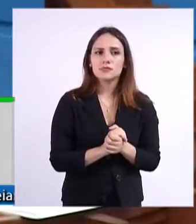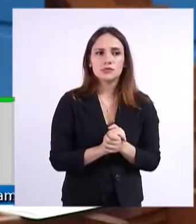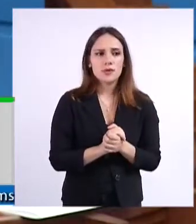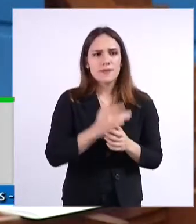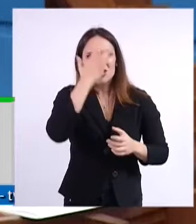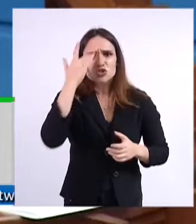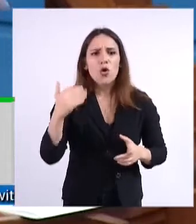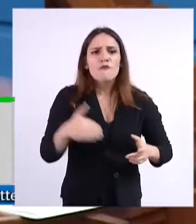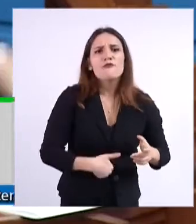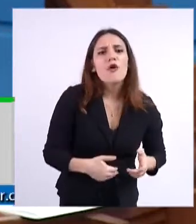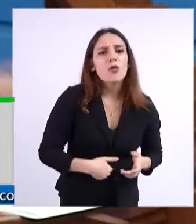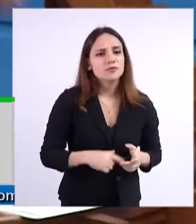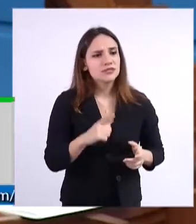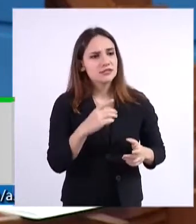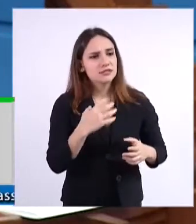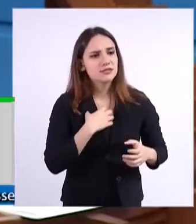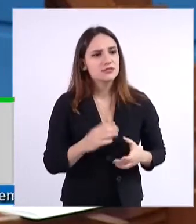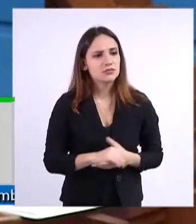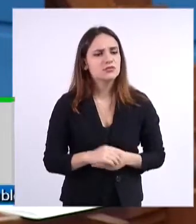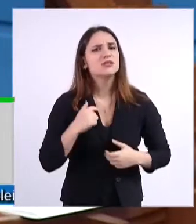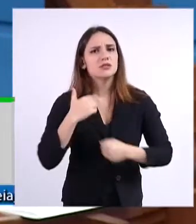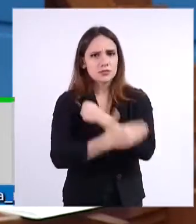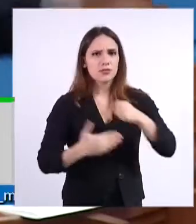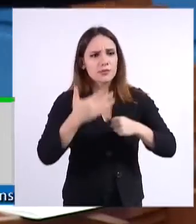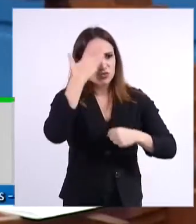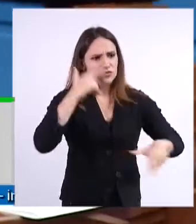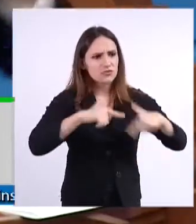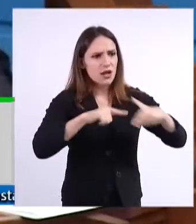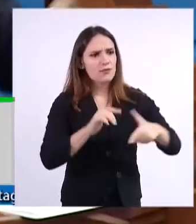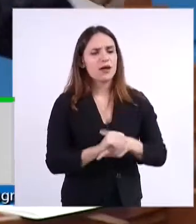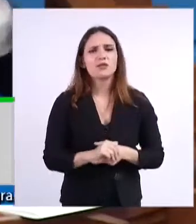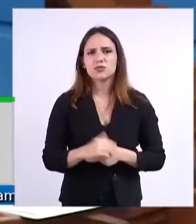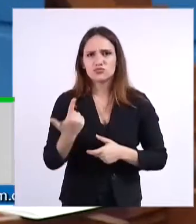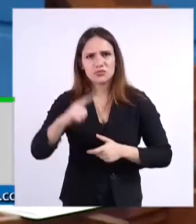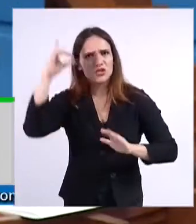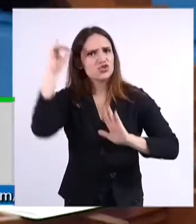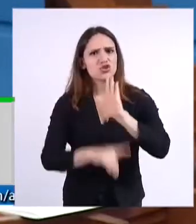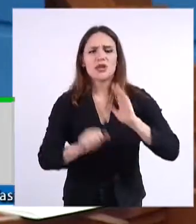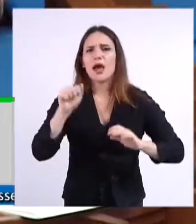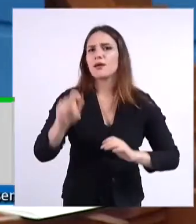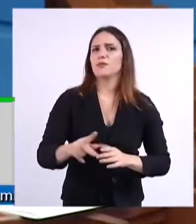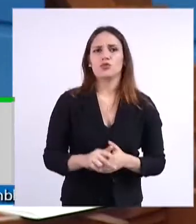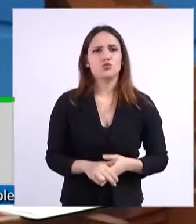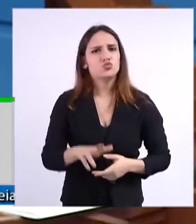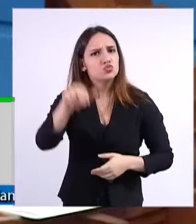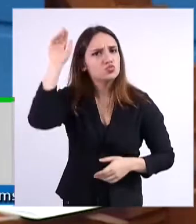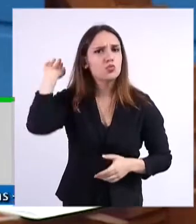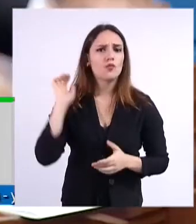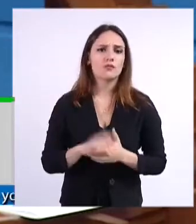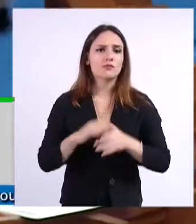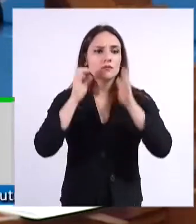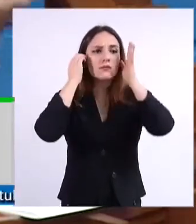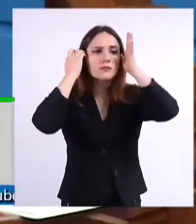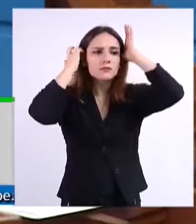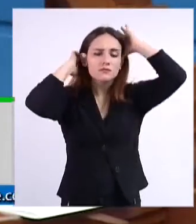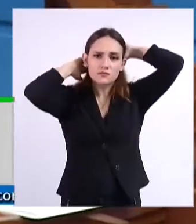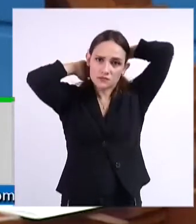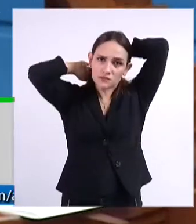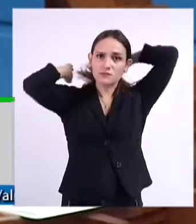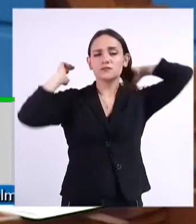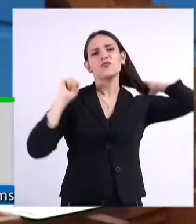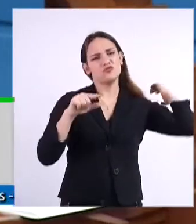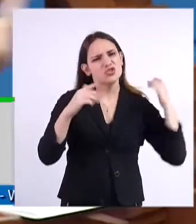passam necessidade, eu defendo os trabalhadores que não vão ter direito de se aposentar mais nesse país. Só para lembrar, Vossa Excelência